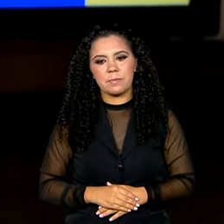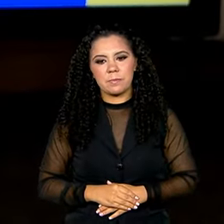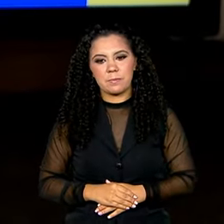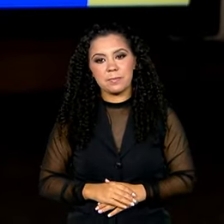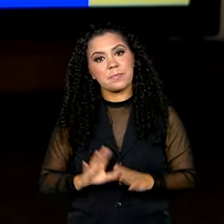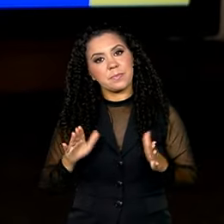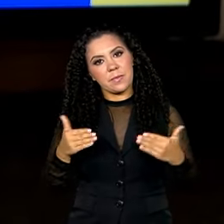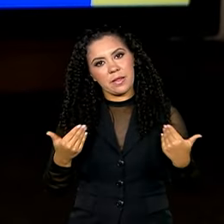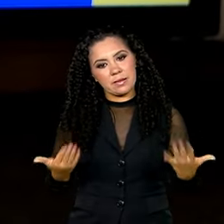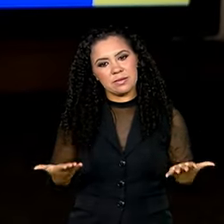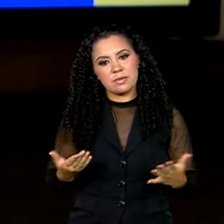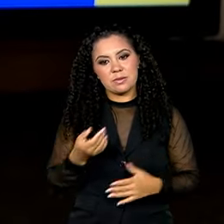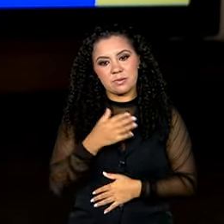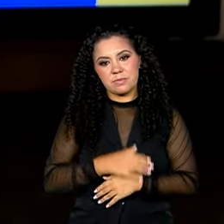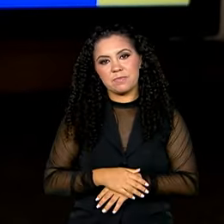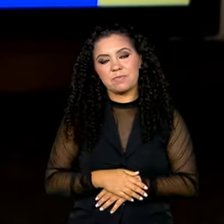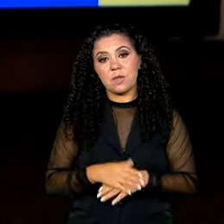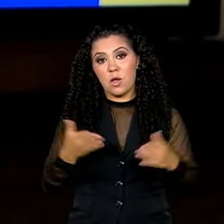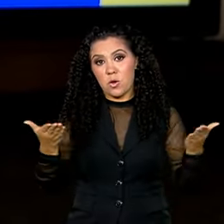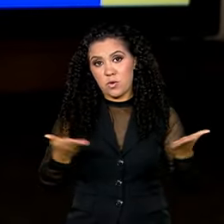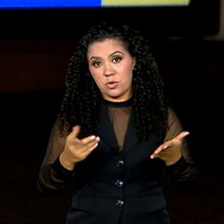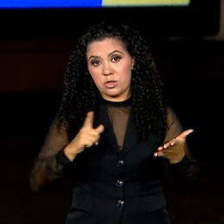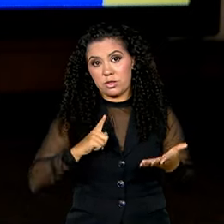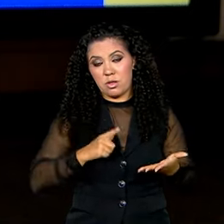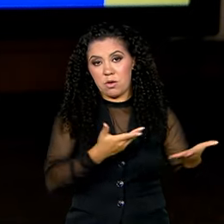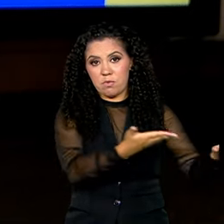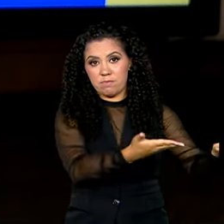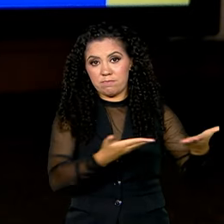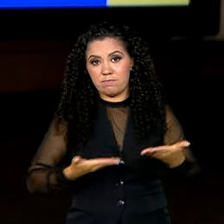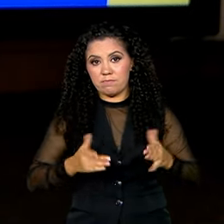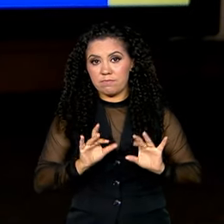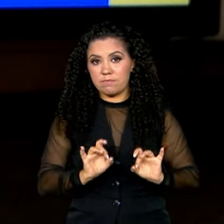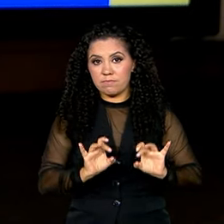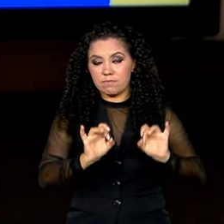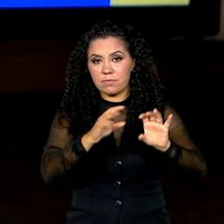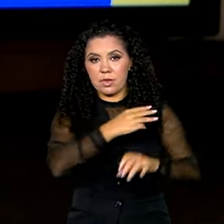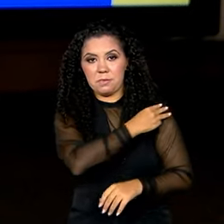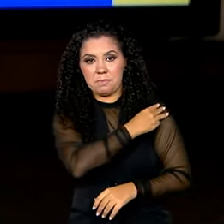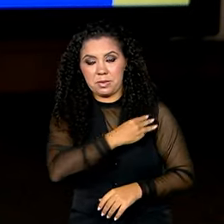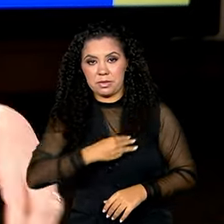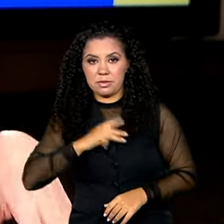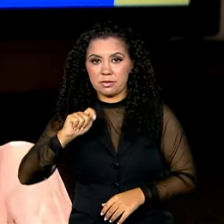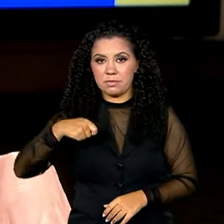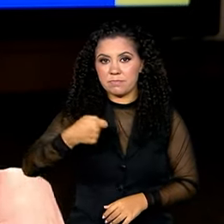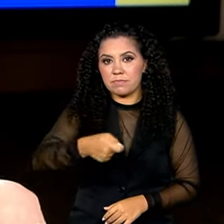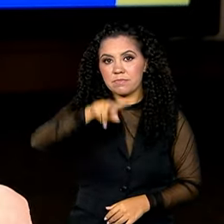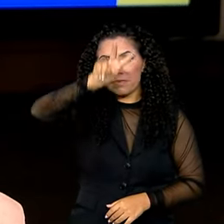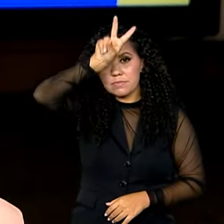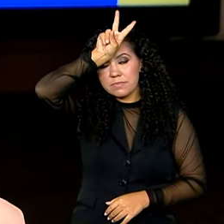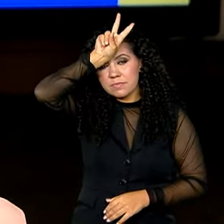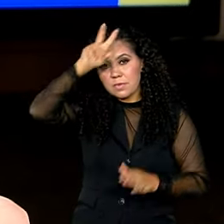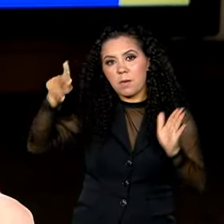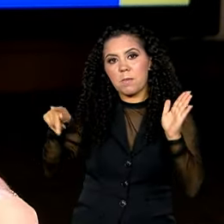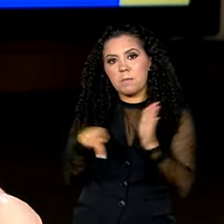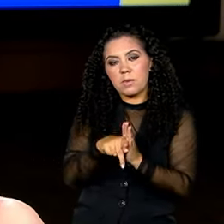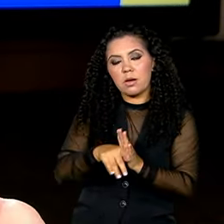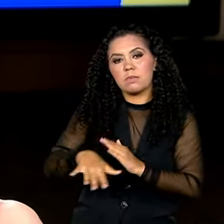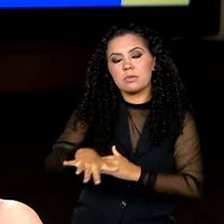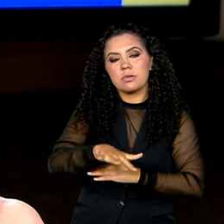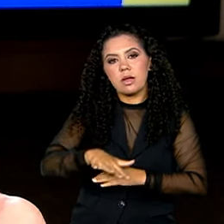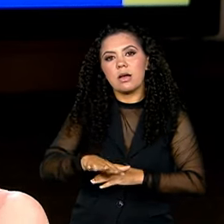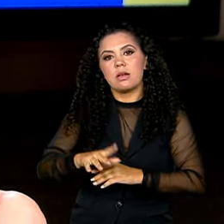É isso. Bom dia, ministro. Recebe hoje o ministro da Pesca e Aquicultura, André de Paula. Ministro